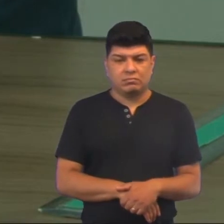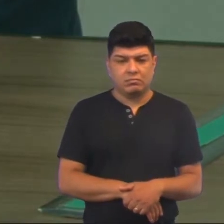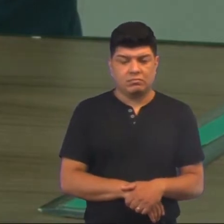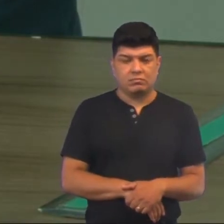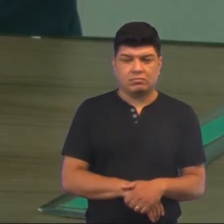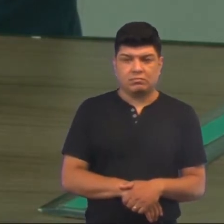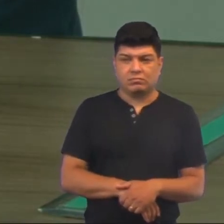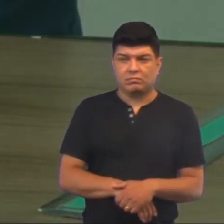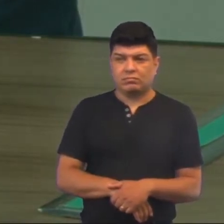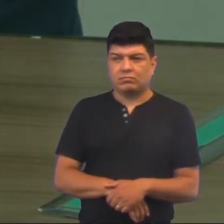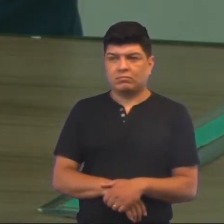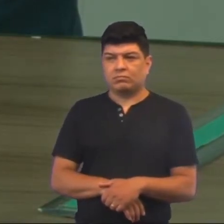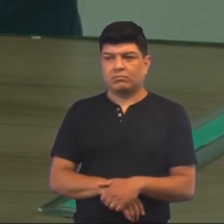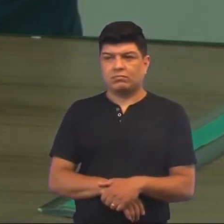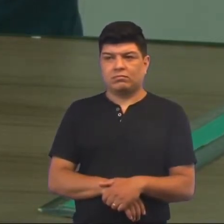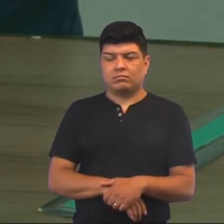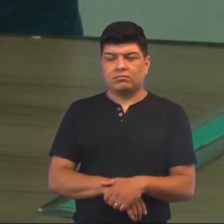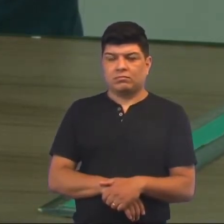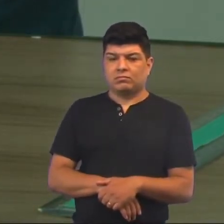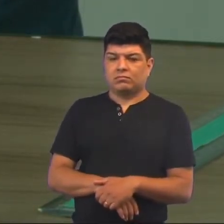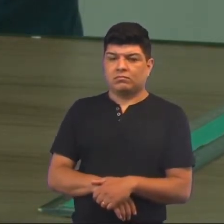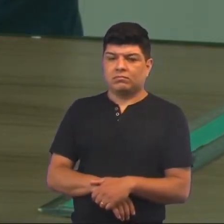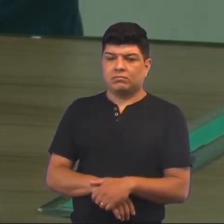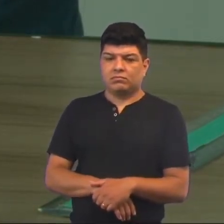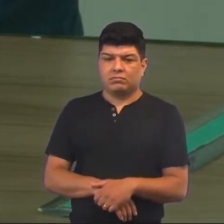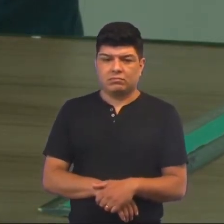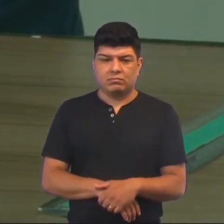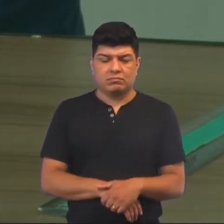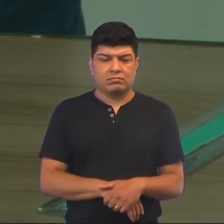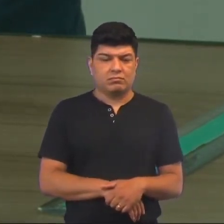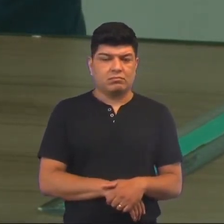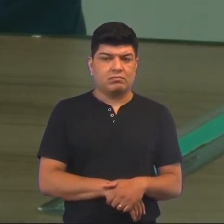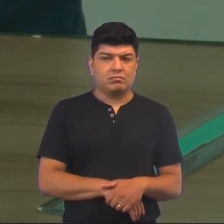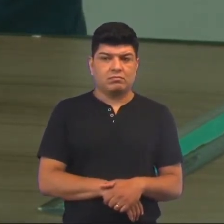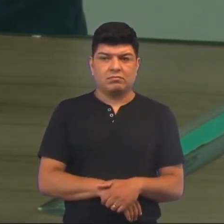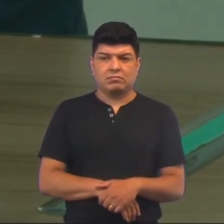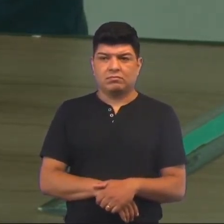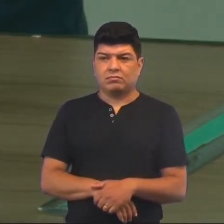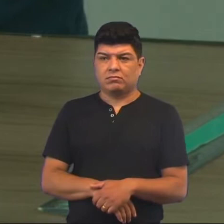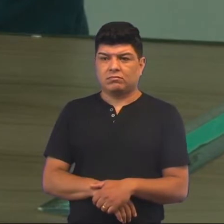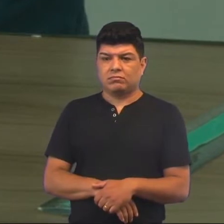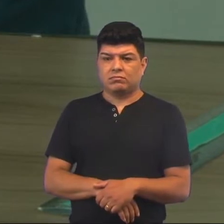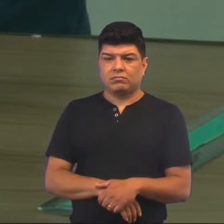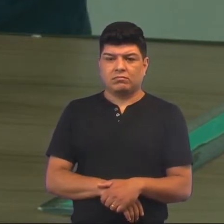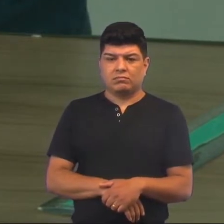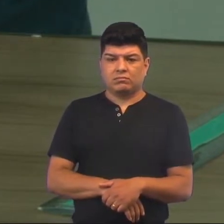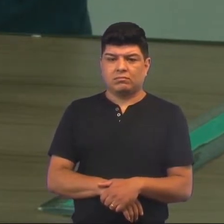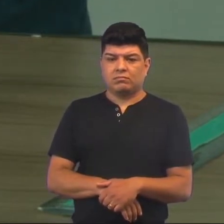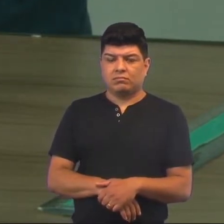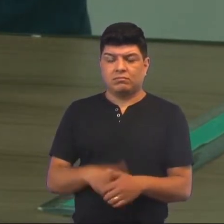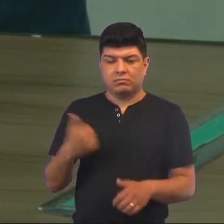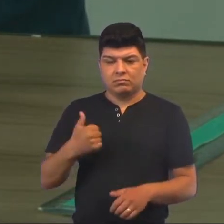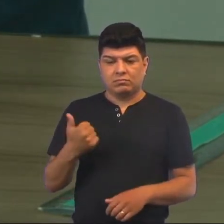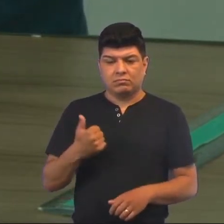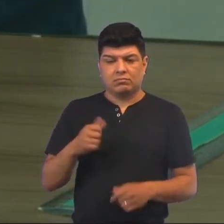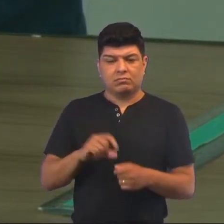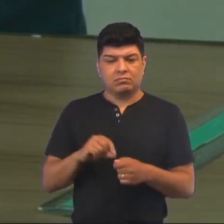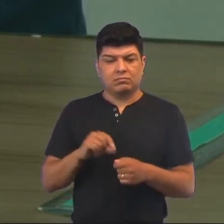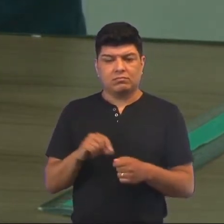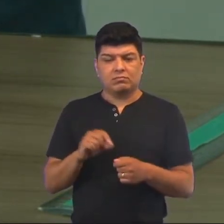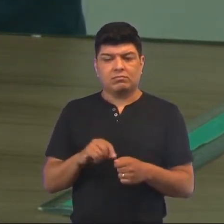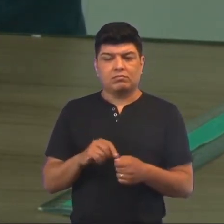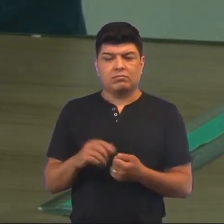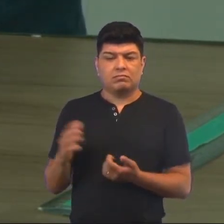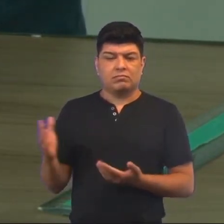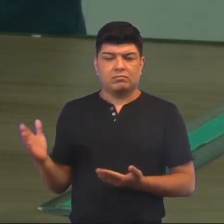Ó, ela vai mudando de posição, tá vendo, ó? Eu vou fazer a primeira marcação, vamos supor,